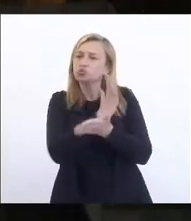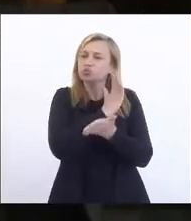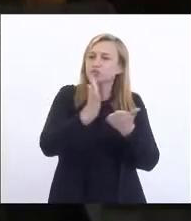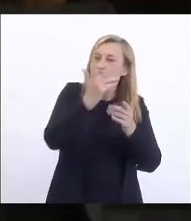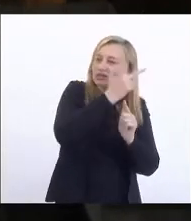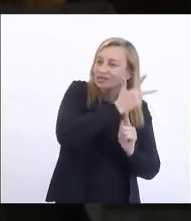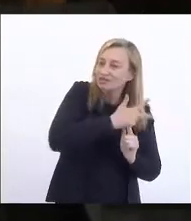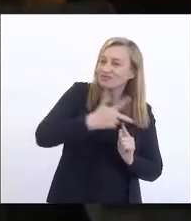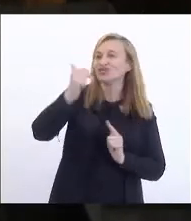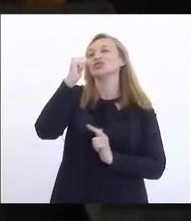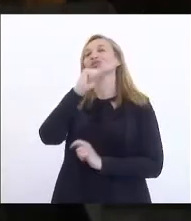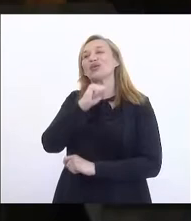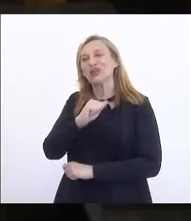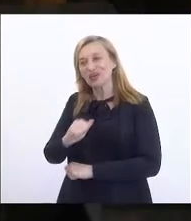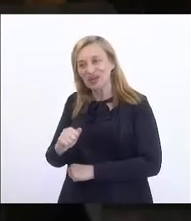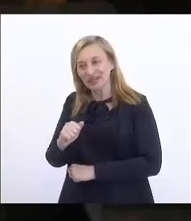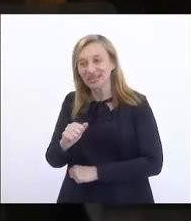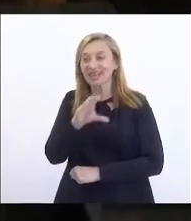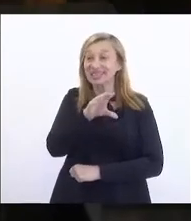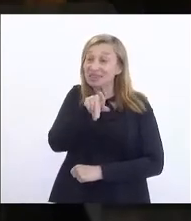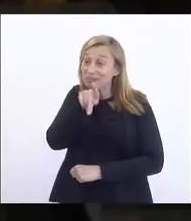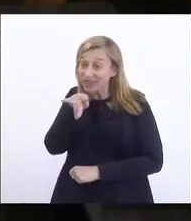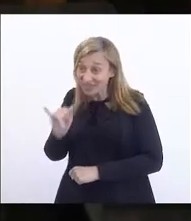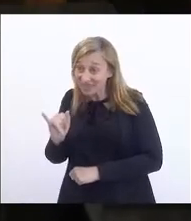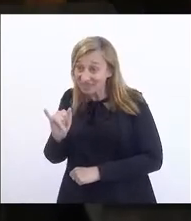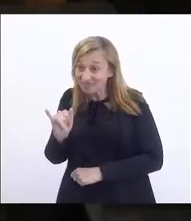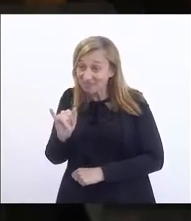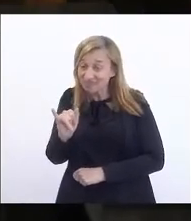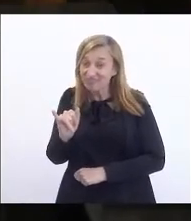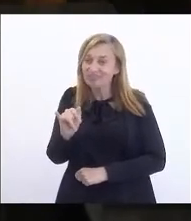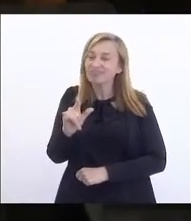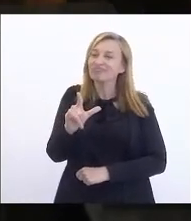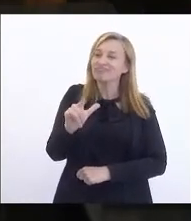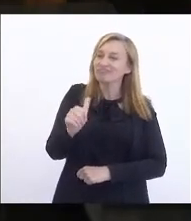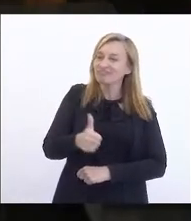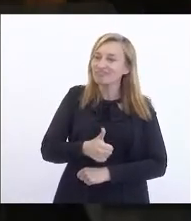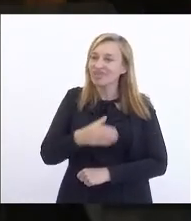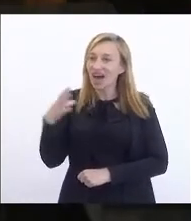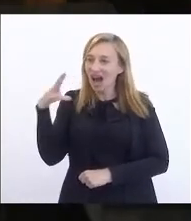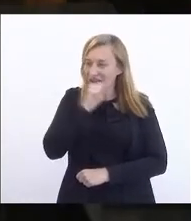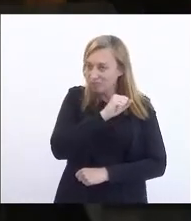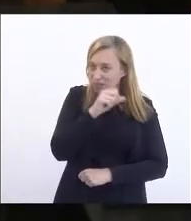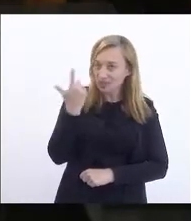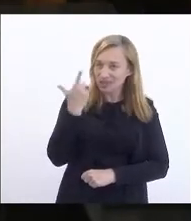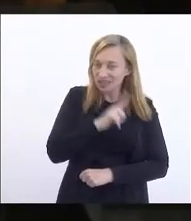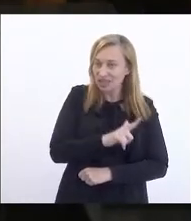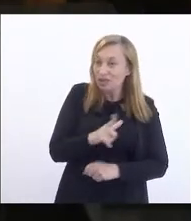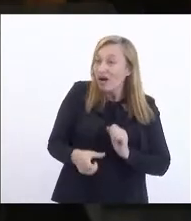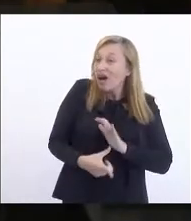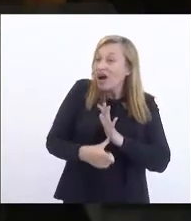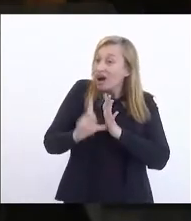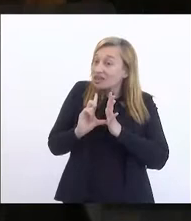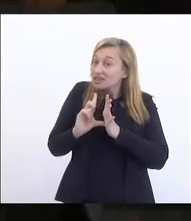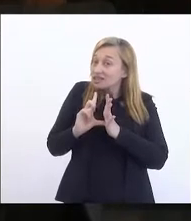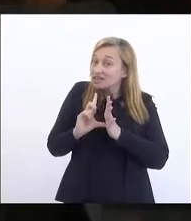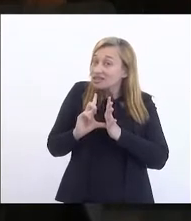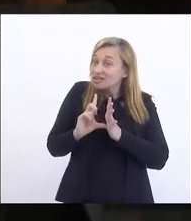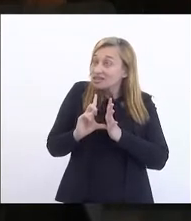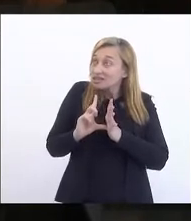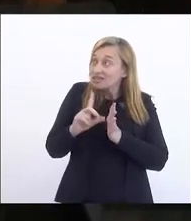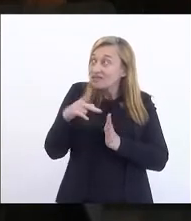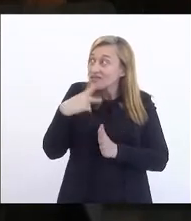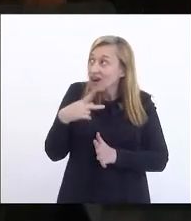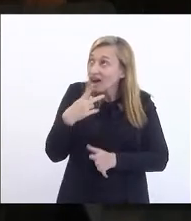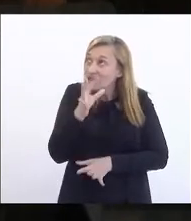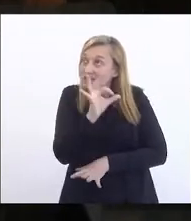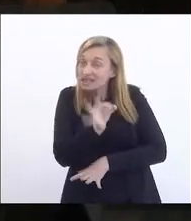a CPI teve de imediato, sem antes assinalar também